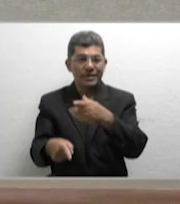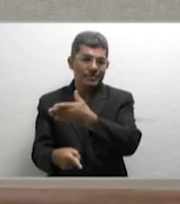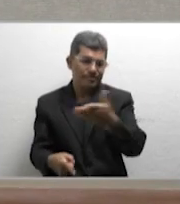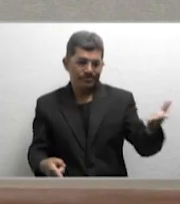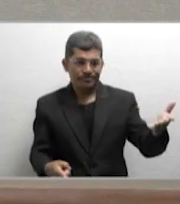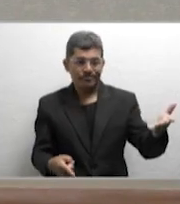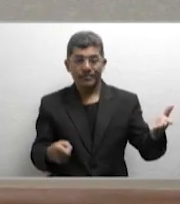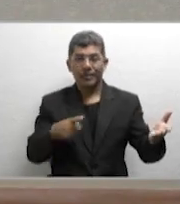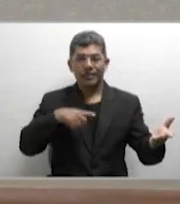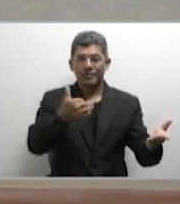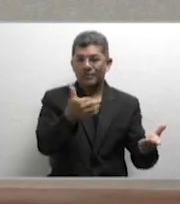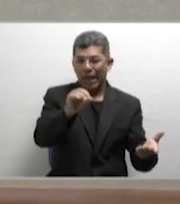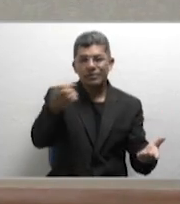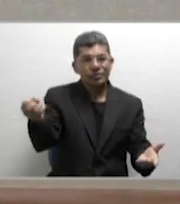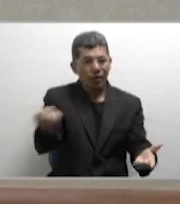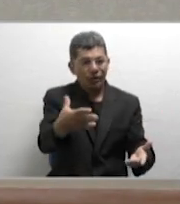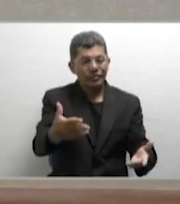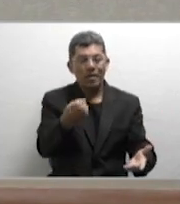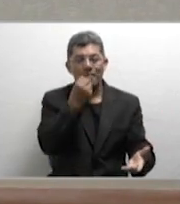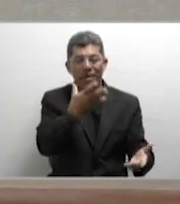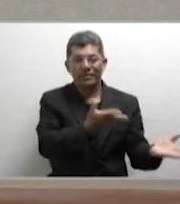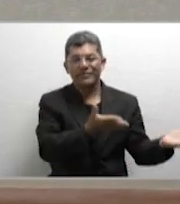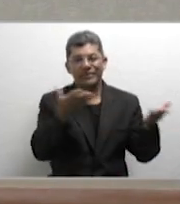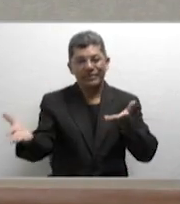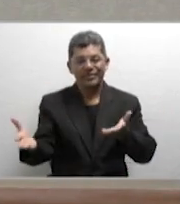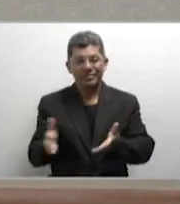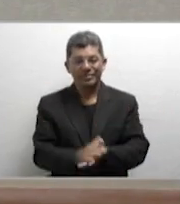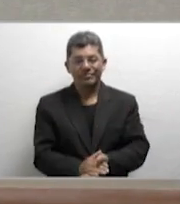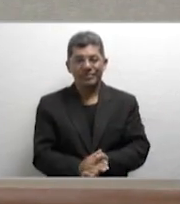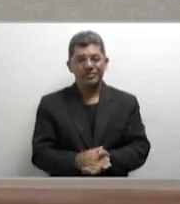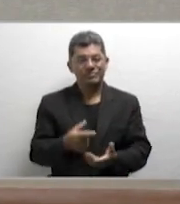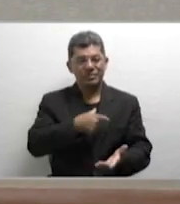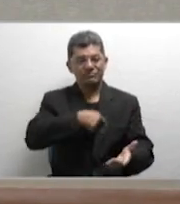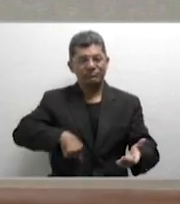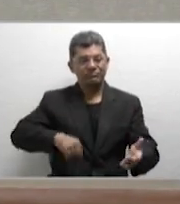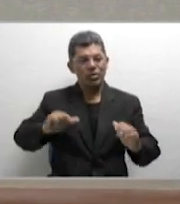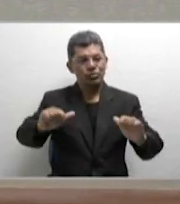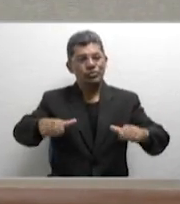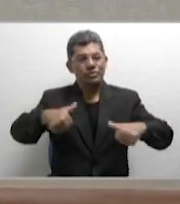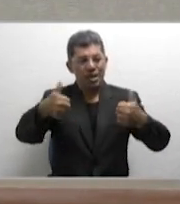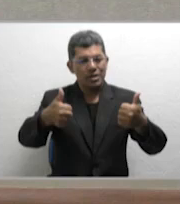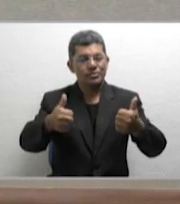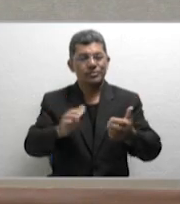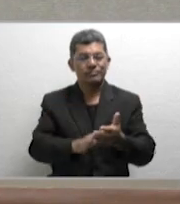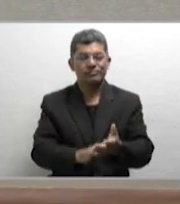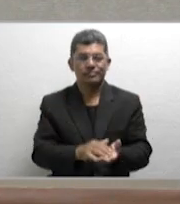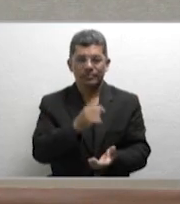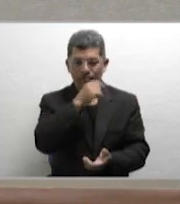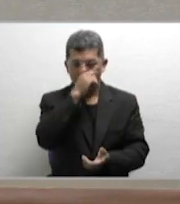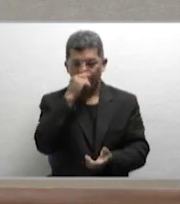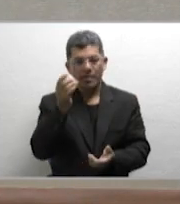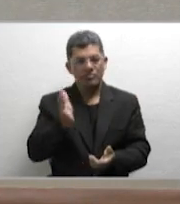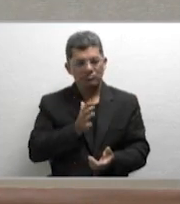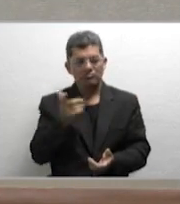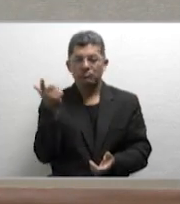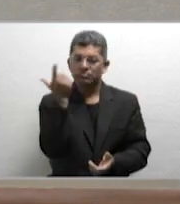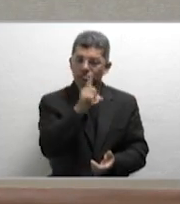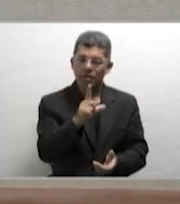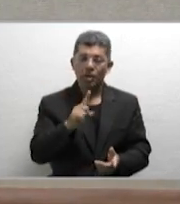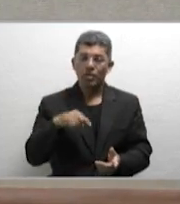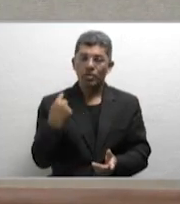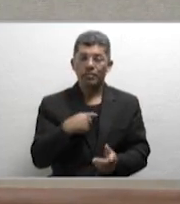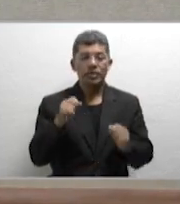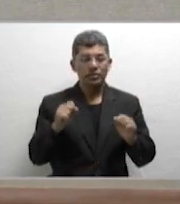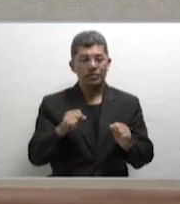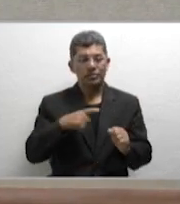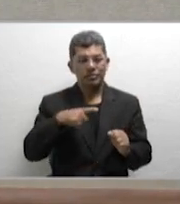Temos aí 10 colegas novos, sejam muito bem-vindos. Desejo a vocês um mandato de muito sucesso, produtivo, próspero, que possamos ter, senhor